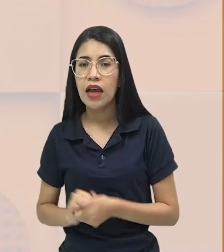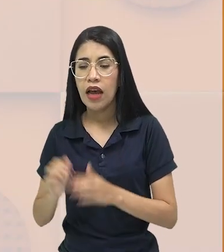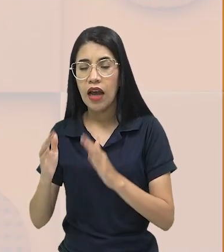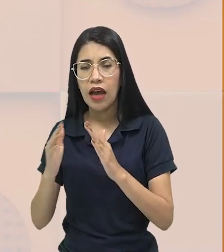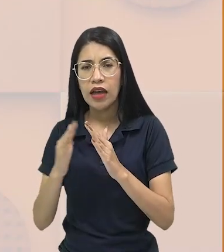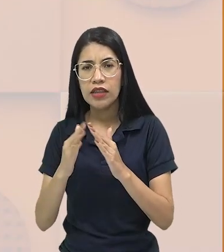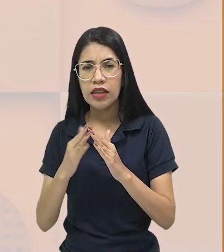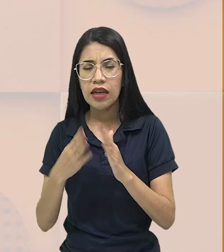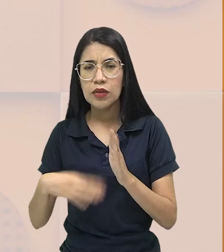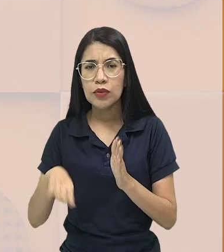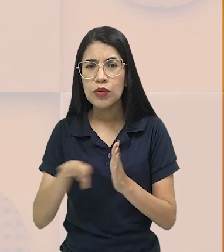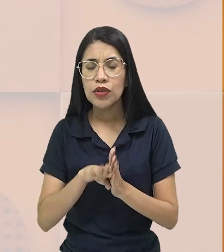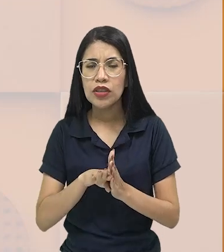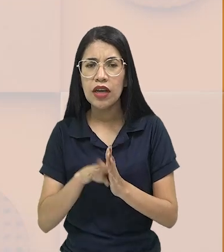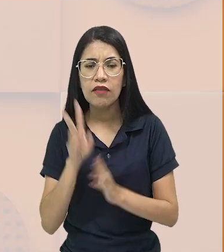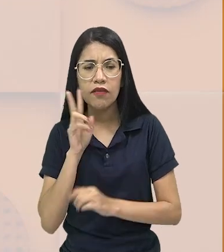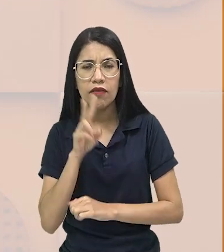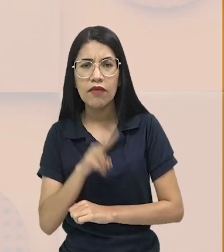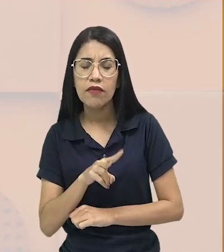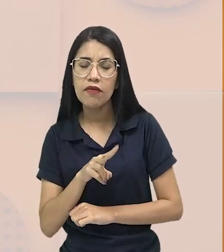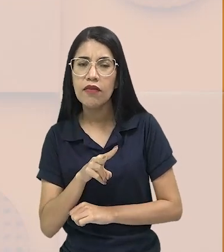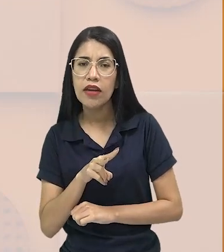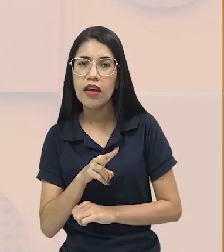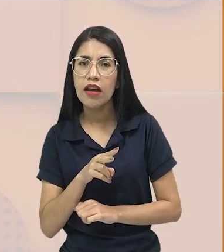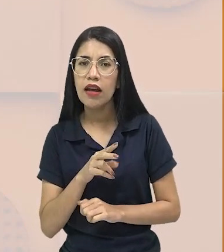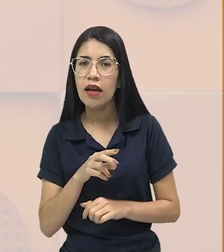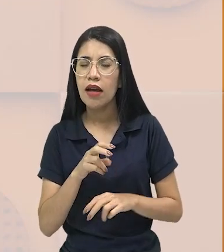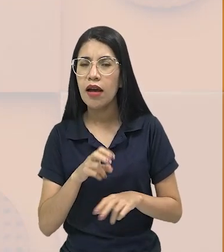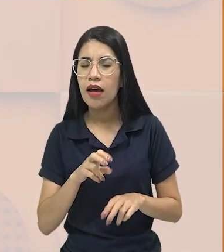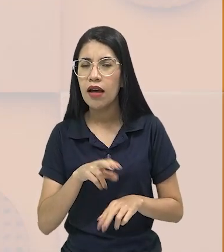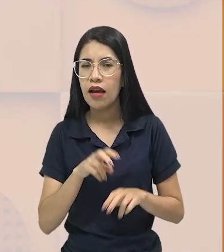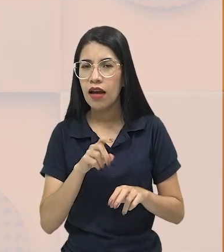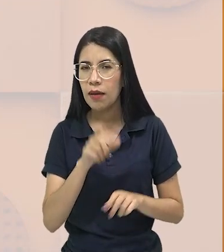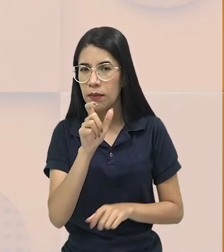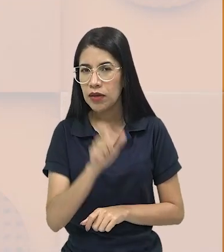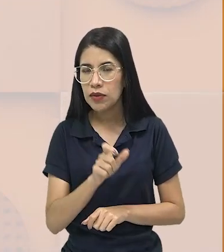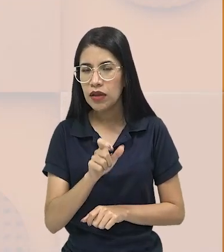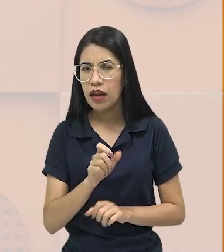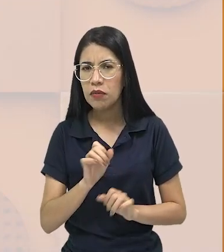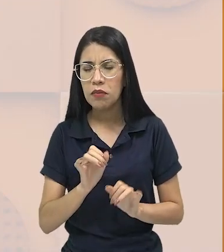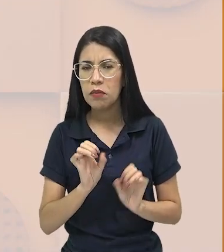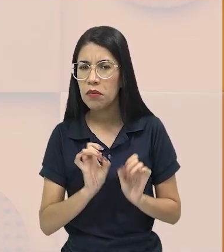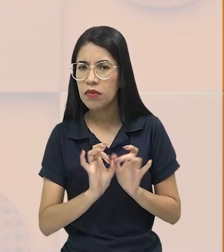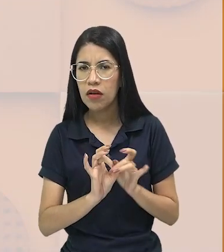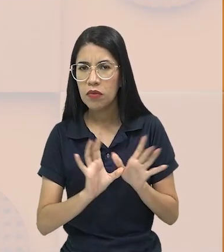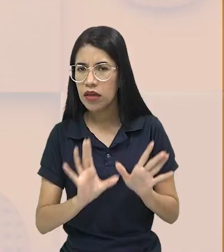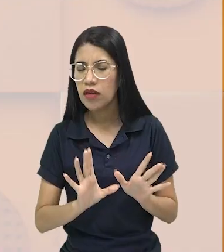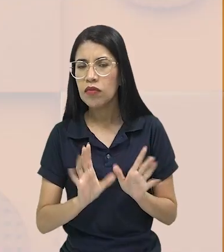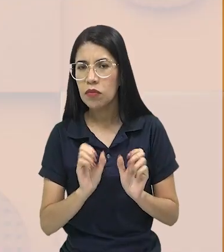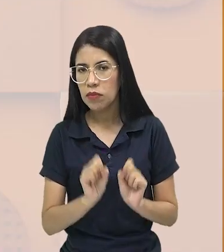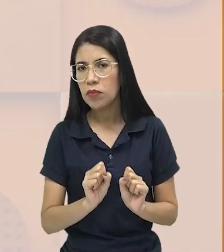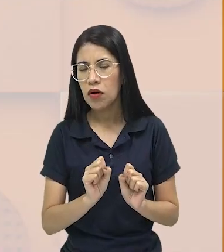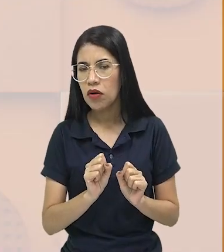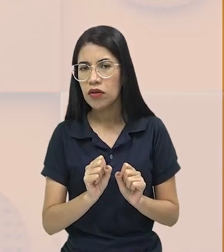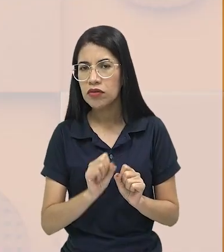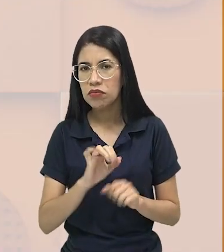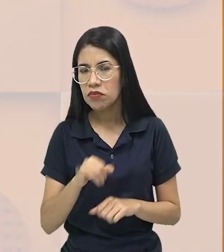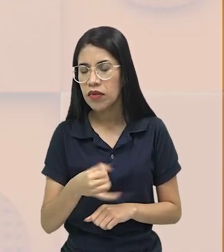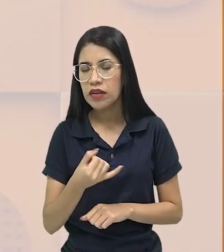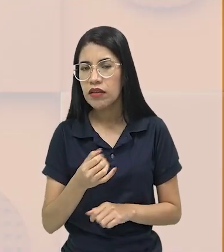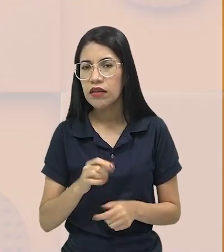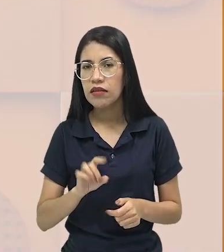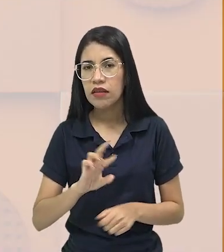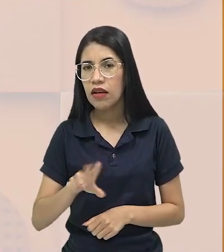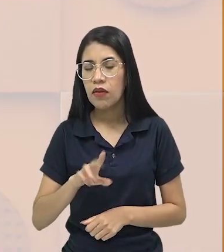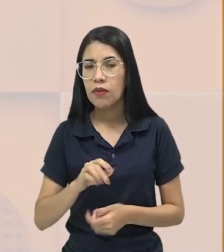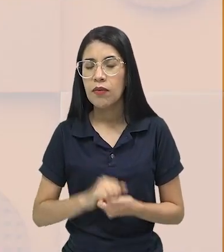alguém ocupando o teu espaço. Você vai agir de modo pacífico? Pode ficar, tudo seu, vou embora. É isso que você vai fazer? Não, né?